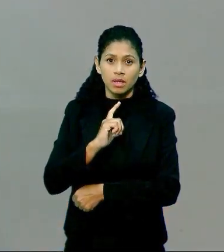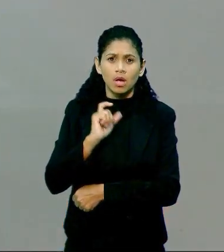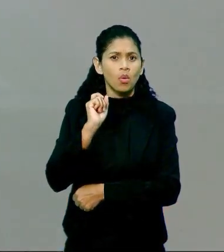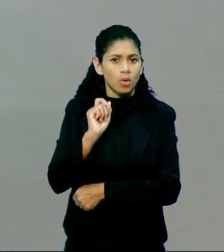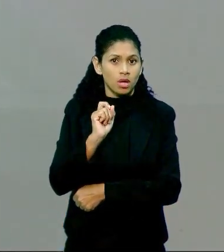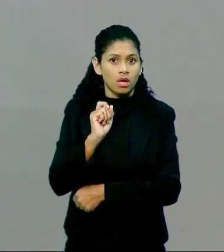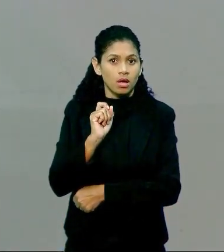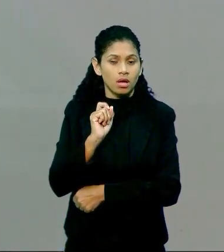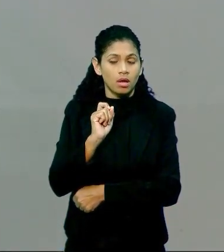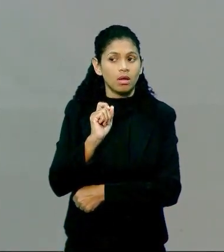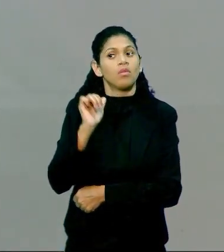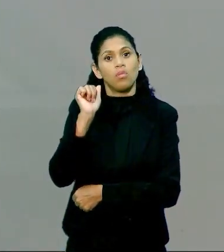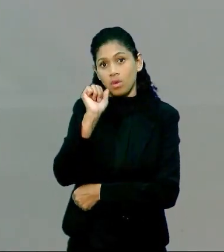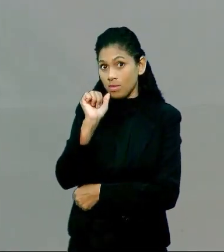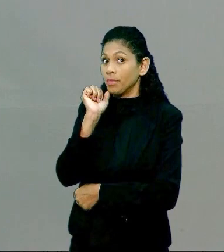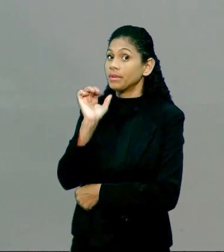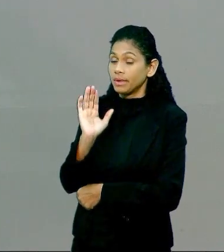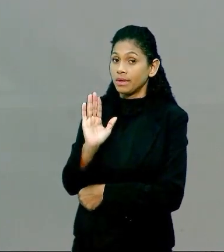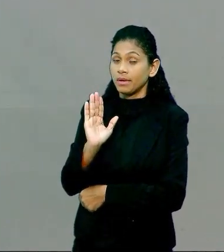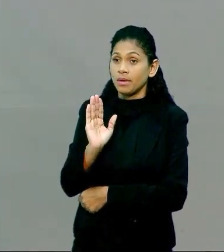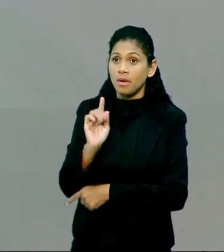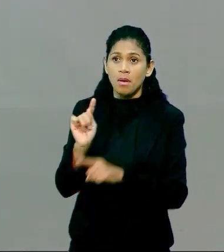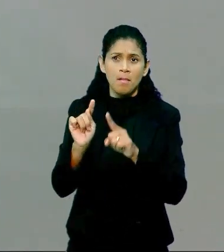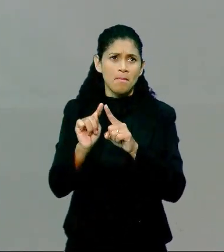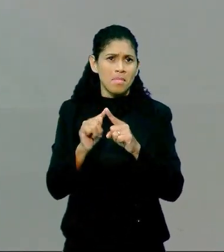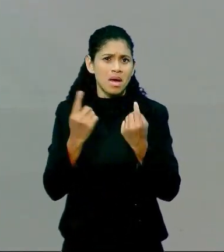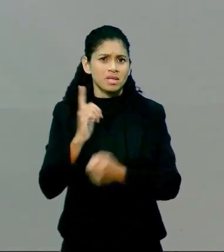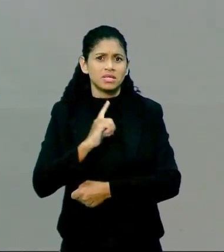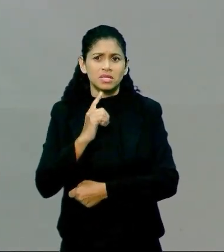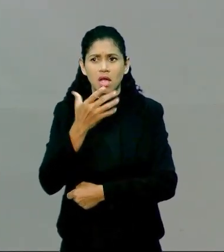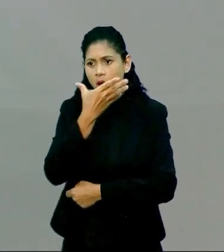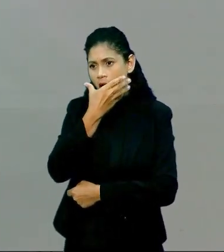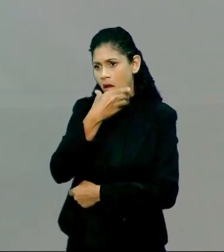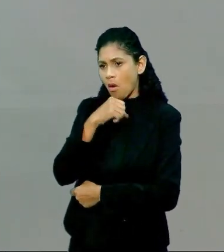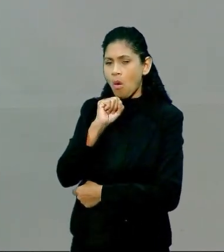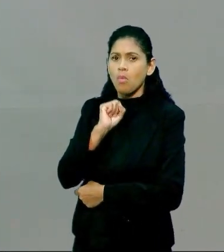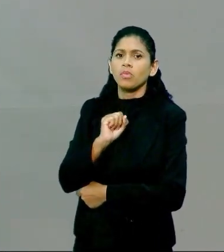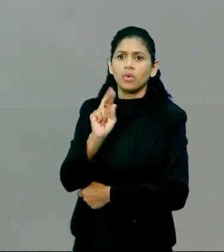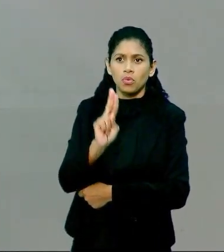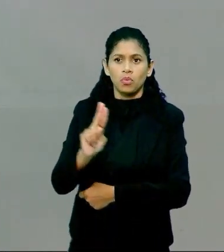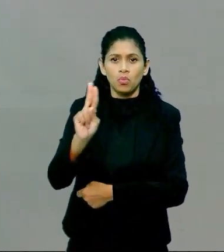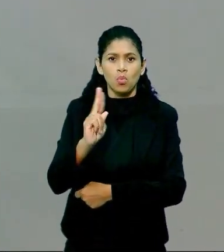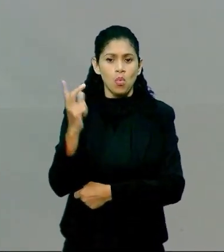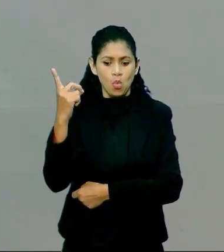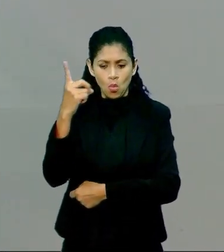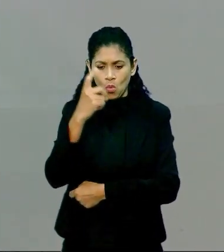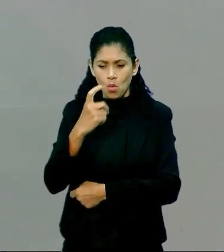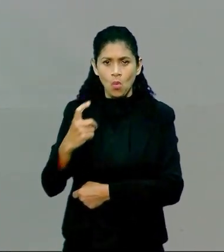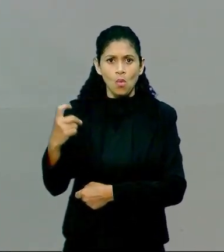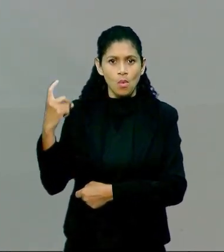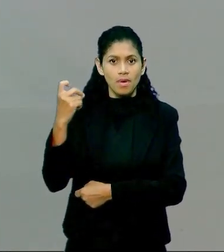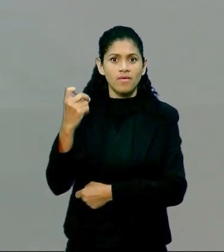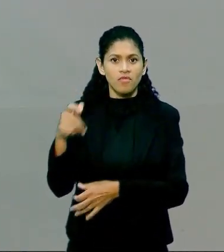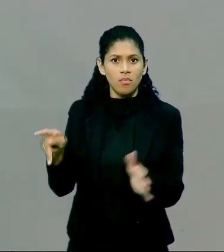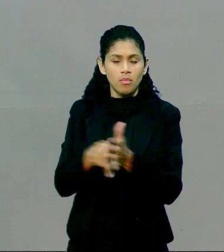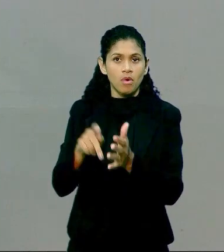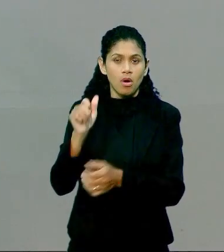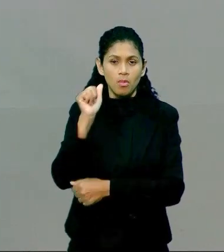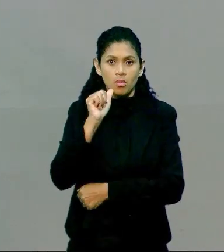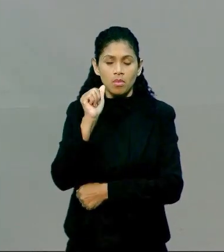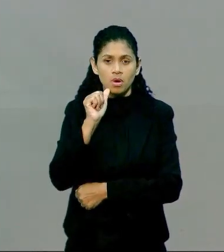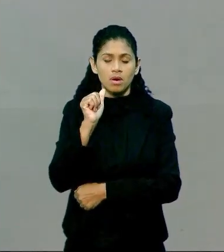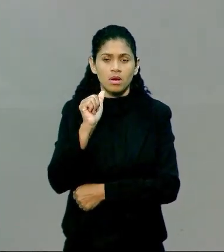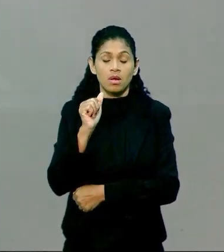né? Imagina, professor, mas tem um homem que usa perfume de mulher. Mas de maneira lógica, racional, geralmente